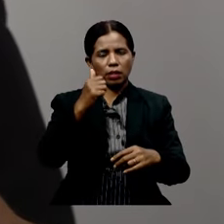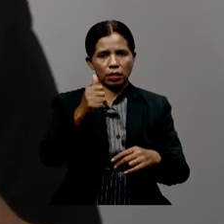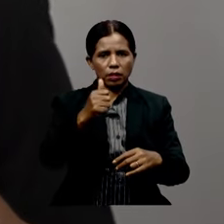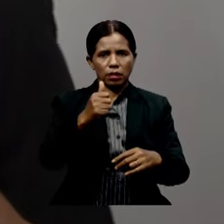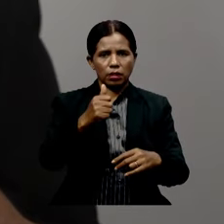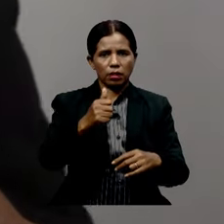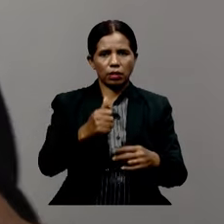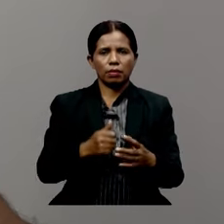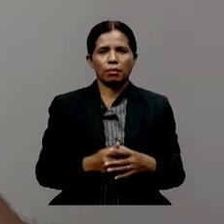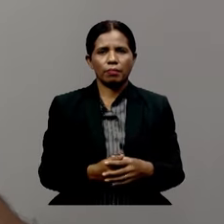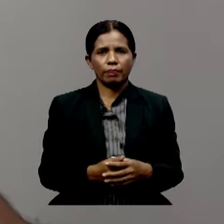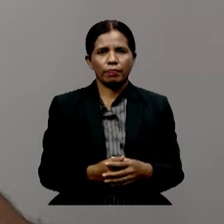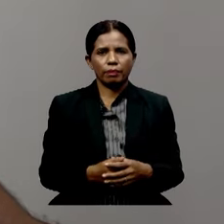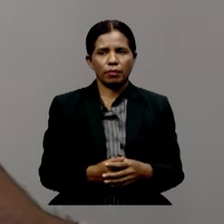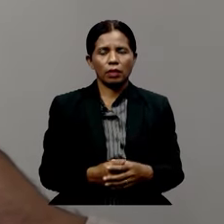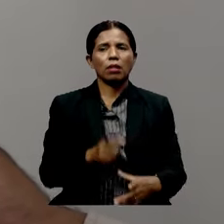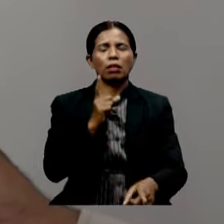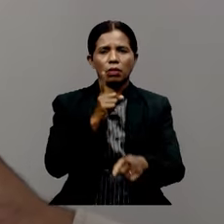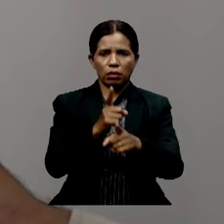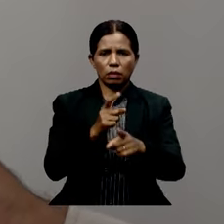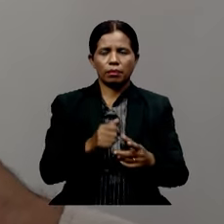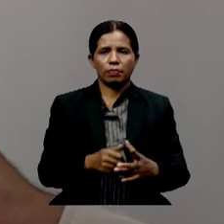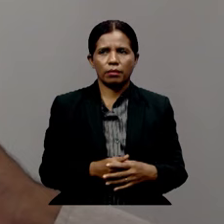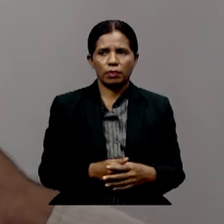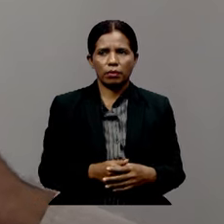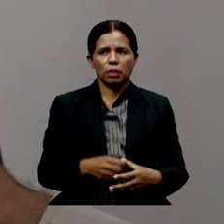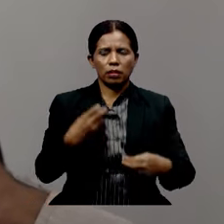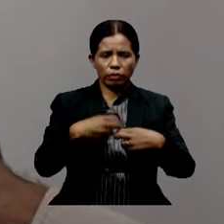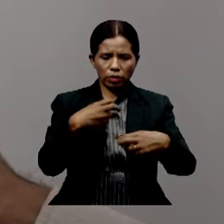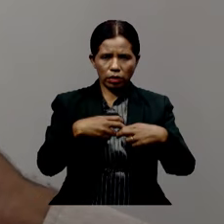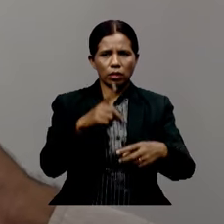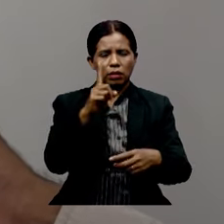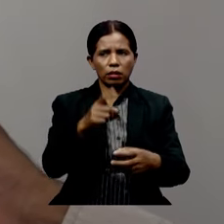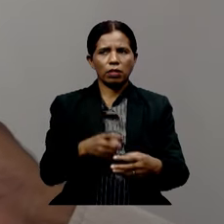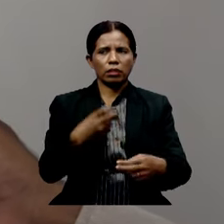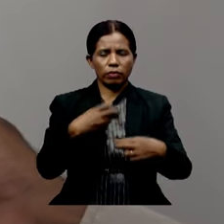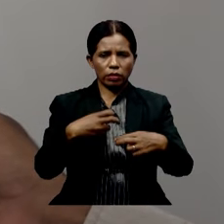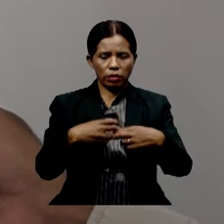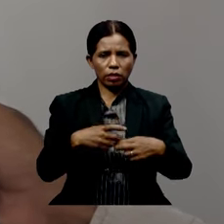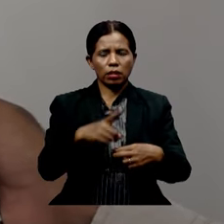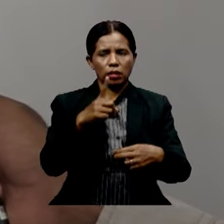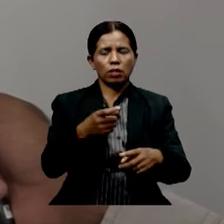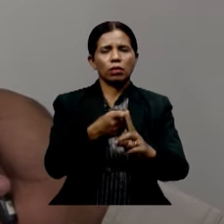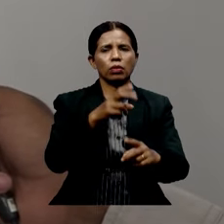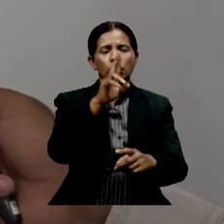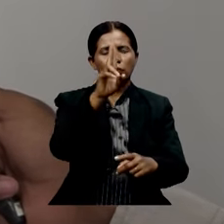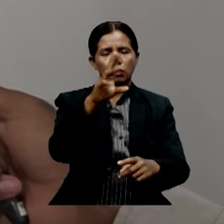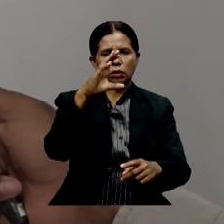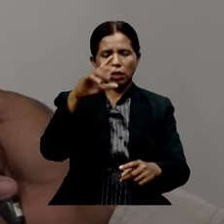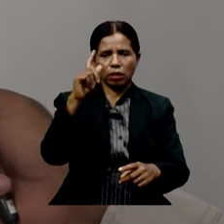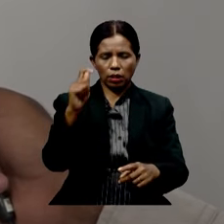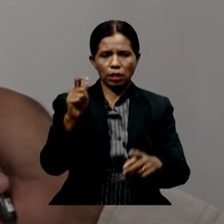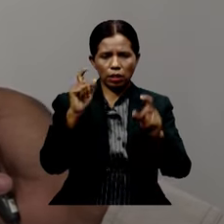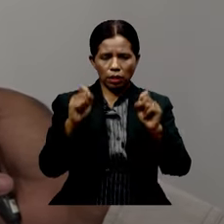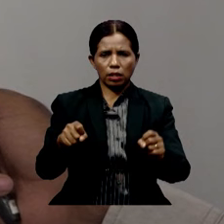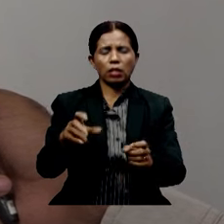Maliana. Los, é desafio ida. Desafio ida nebe, o CT tem que assumir